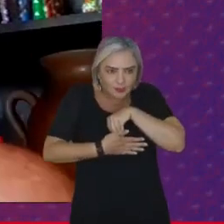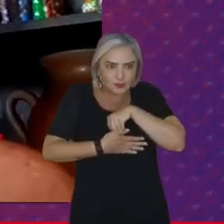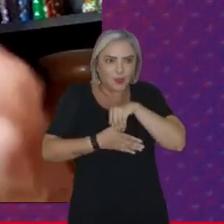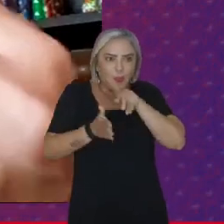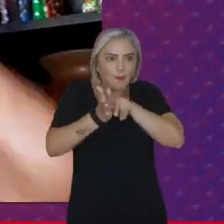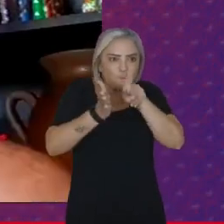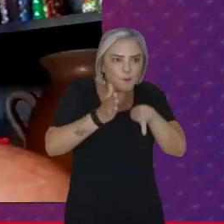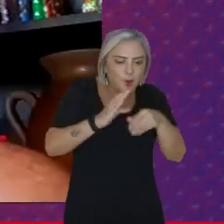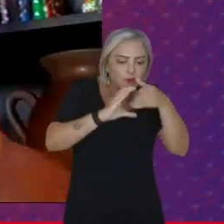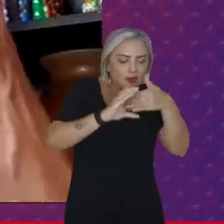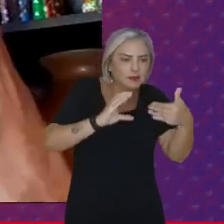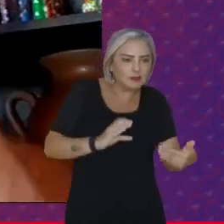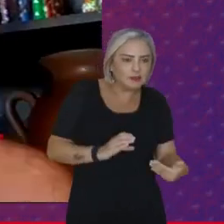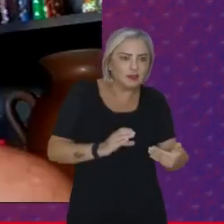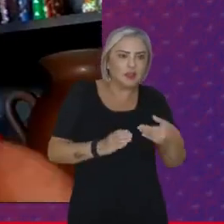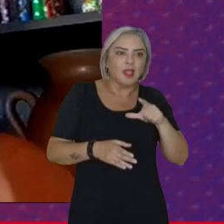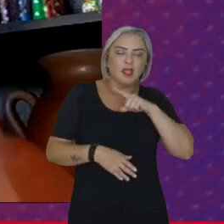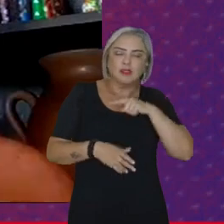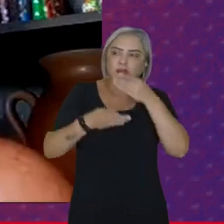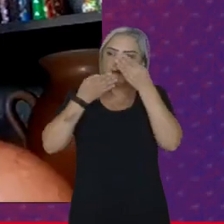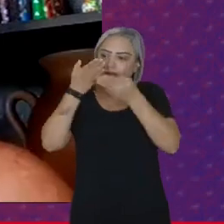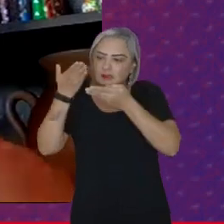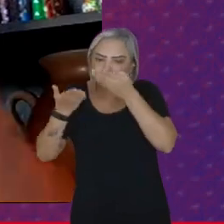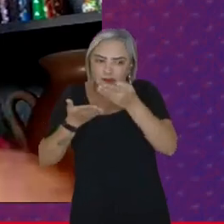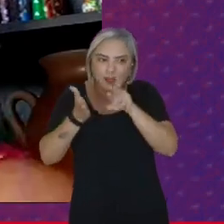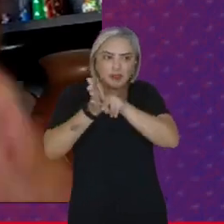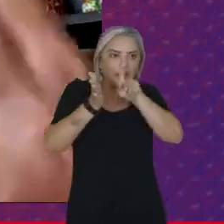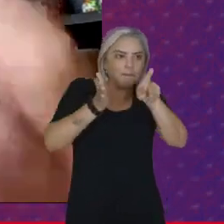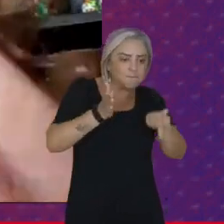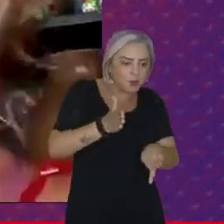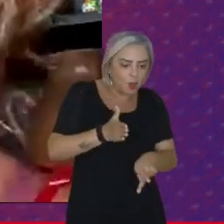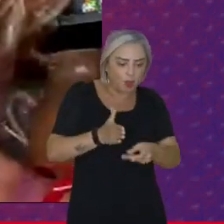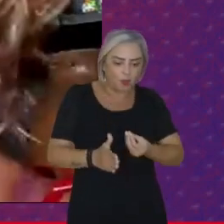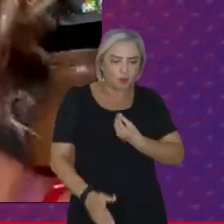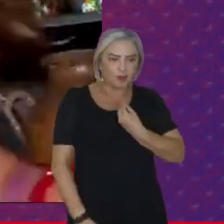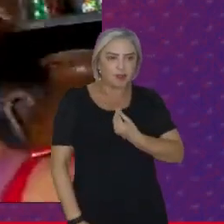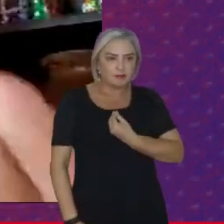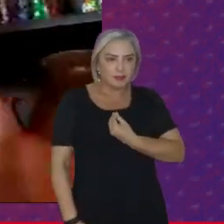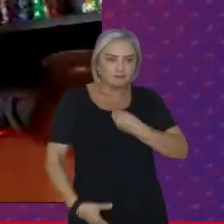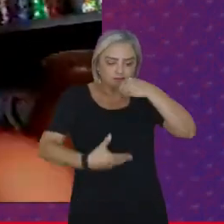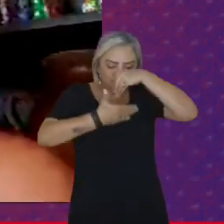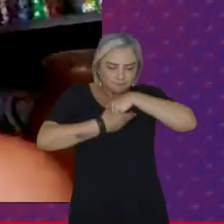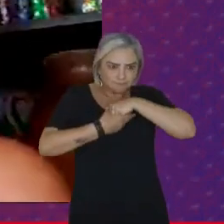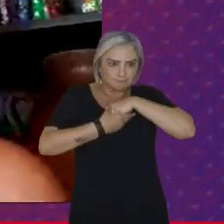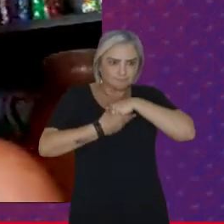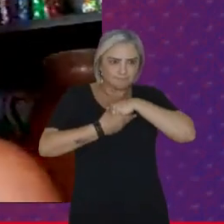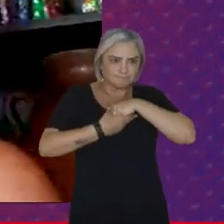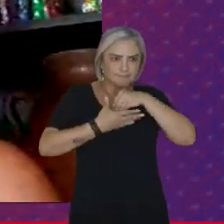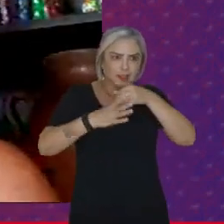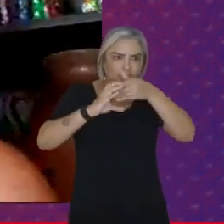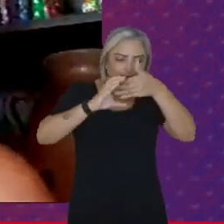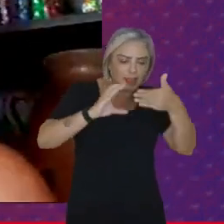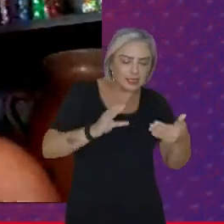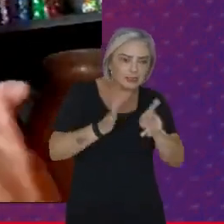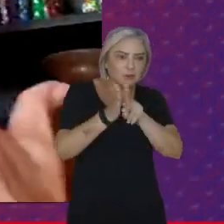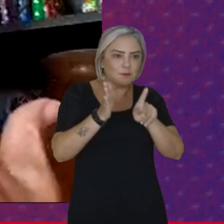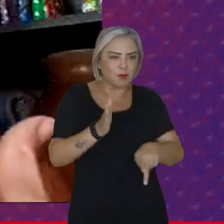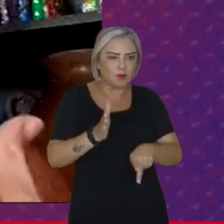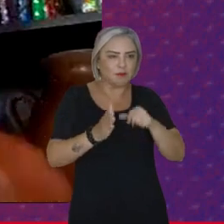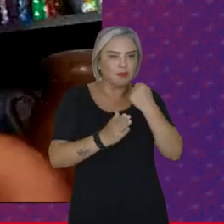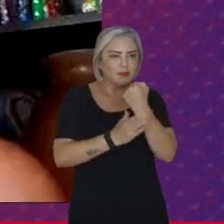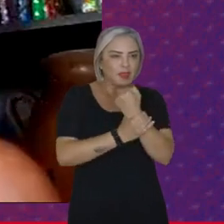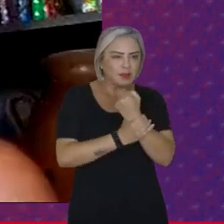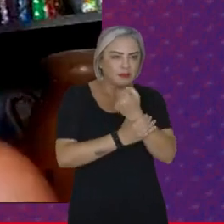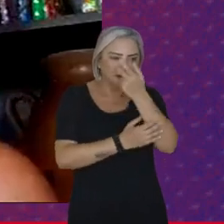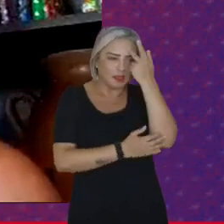ser tratado e visto dentro das suas especificidades. Então, é para a gente garantir a